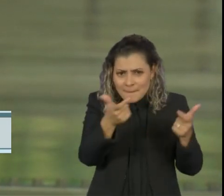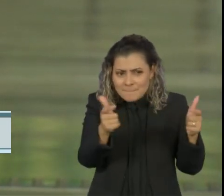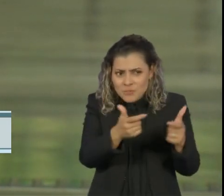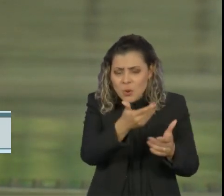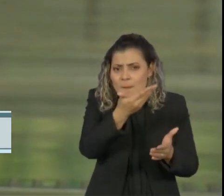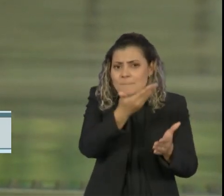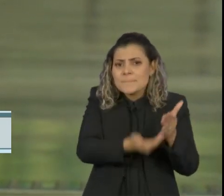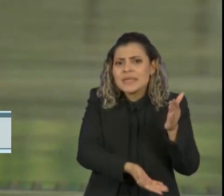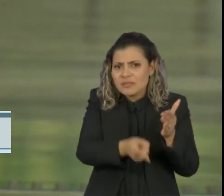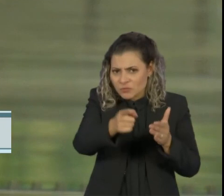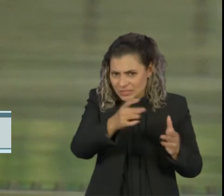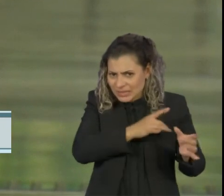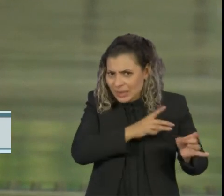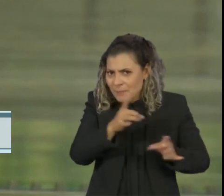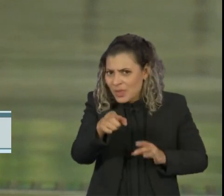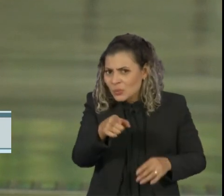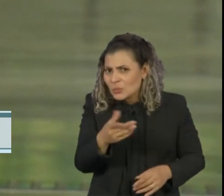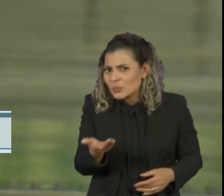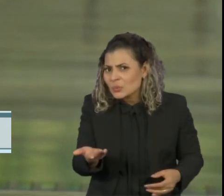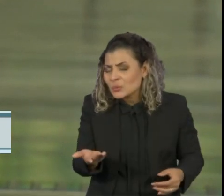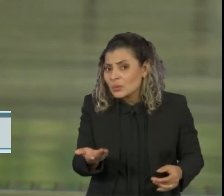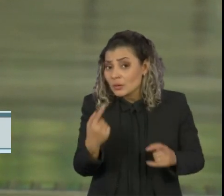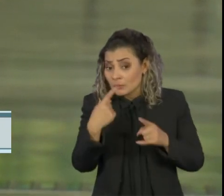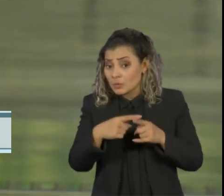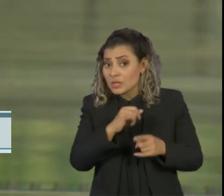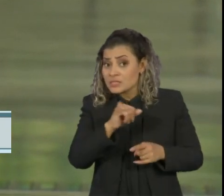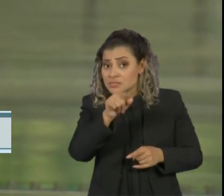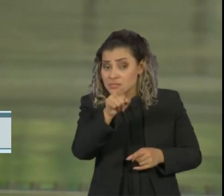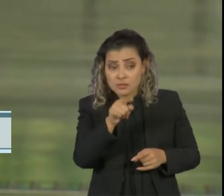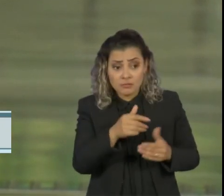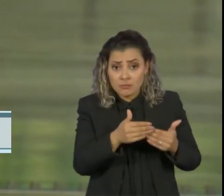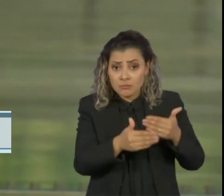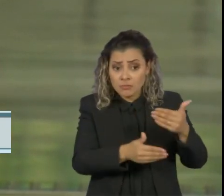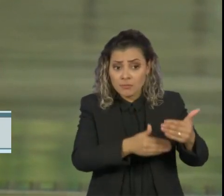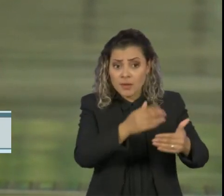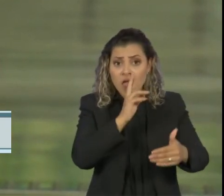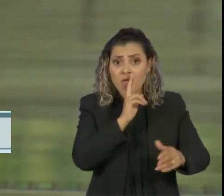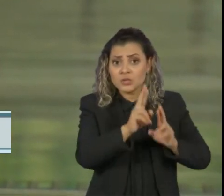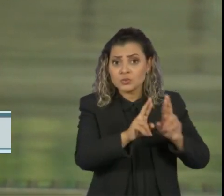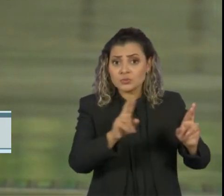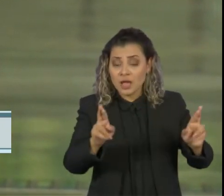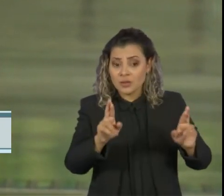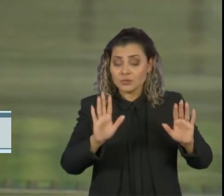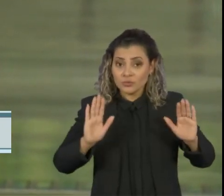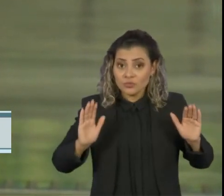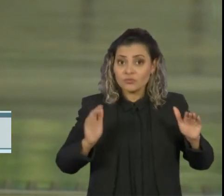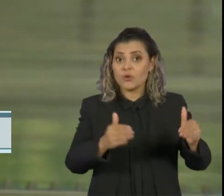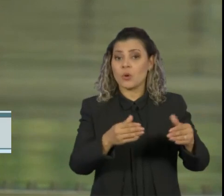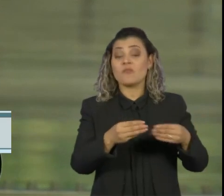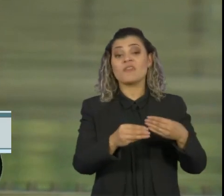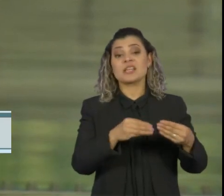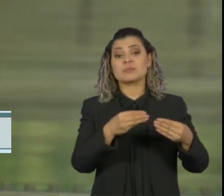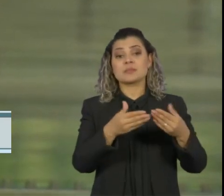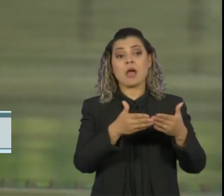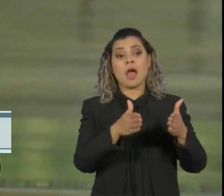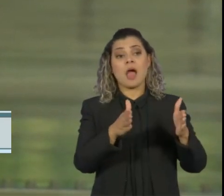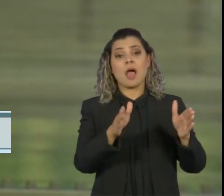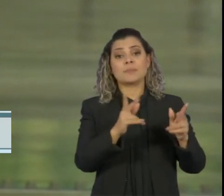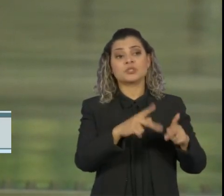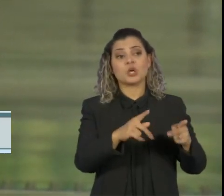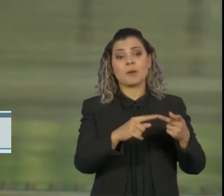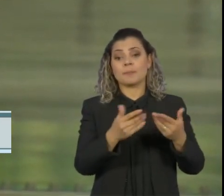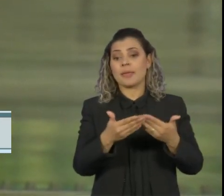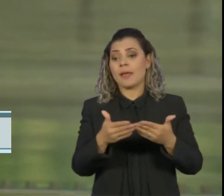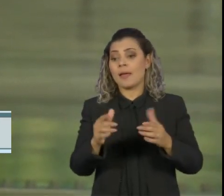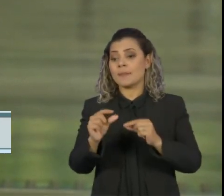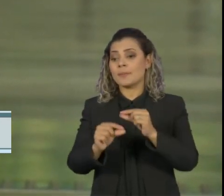julho sejam consideravelmente negativos, resultados relacionados diretamente a essa flexibilização